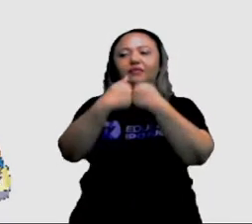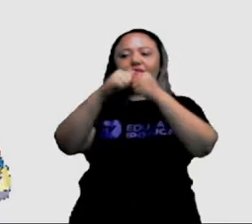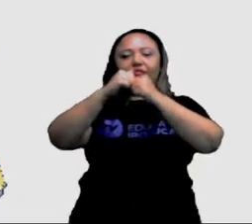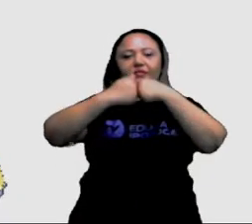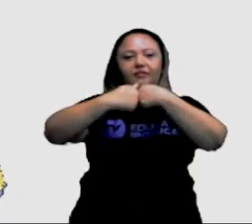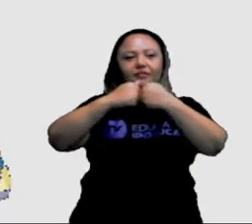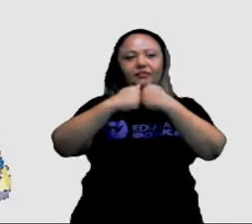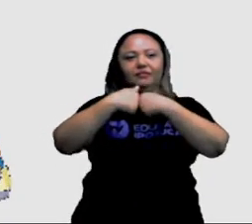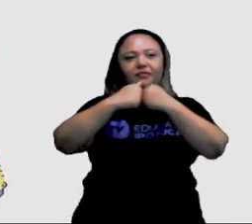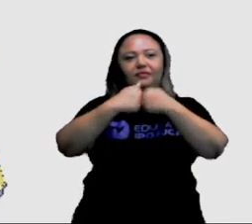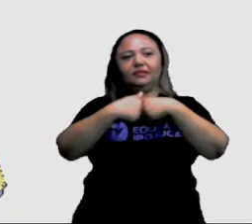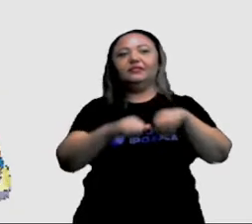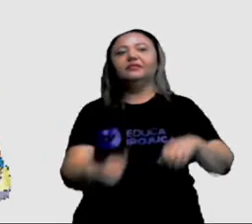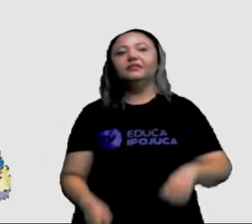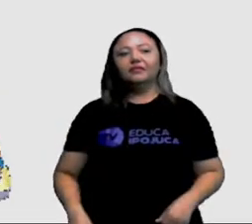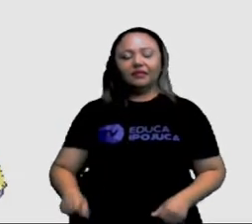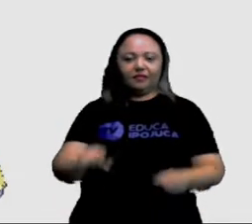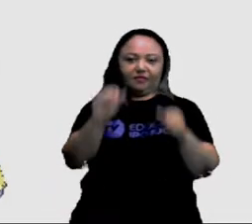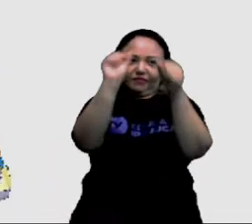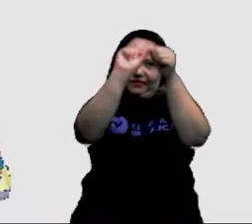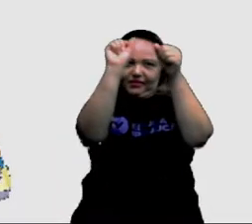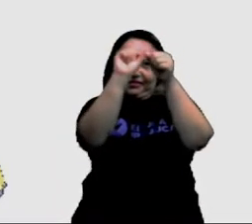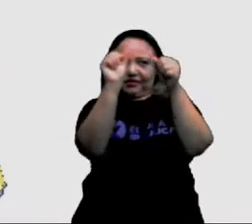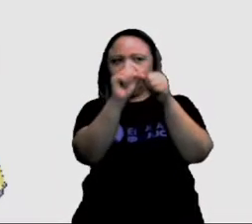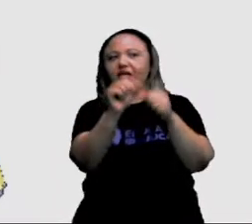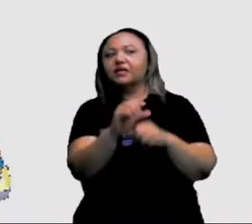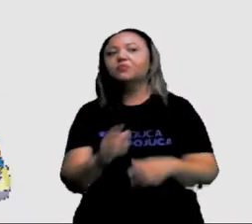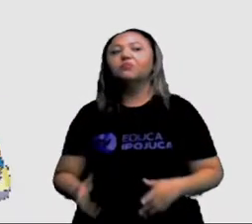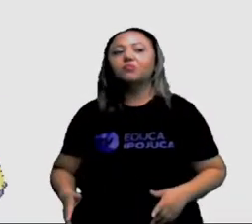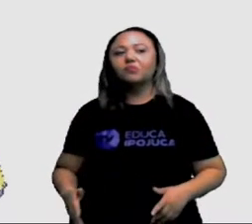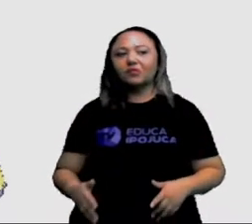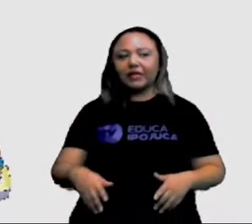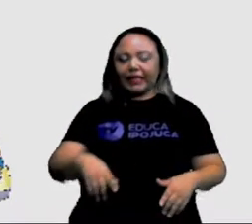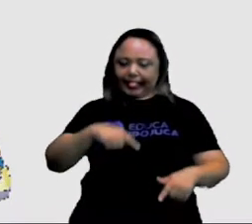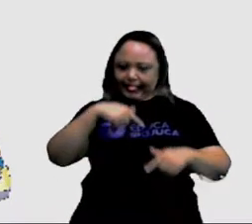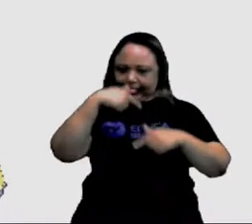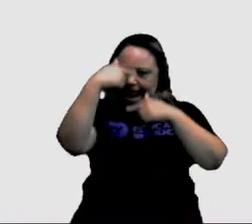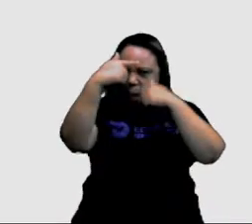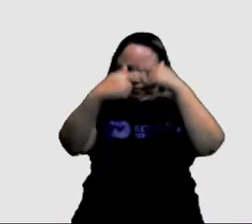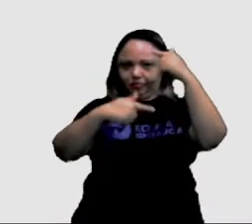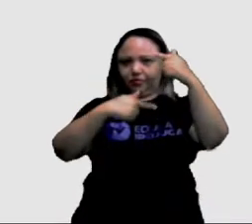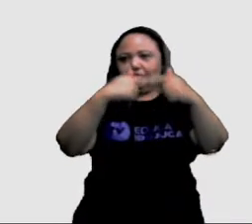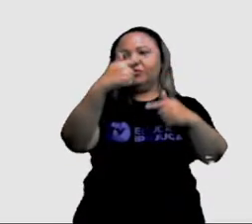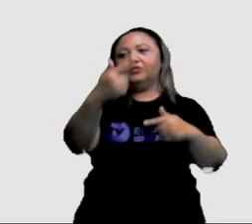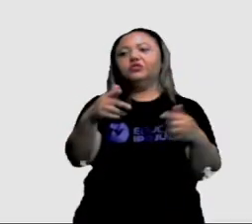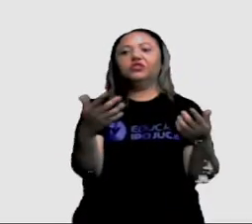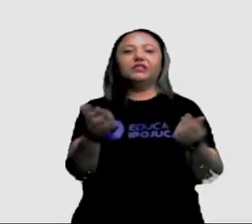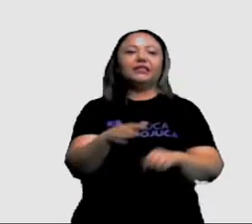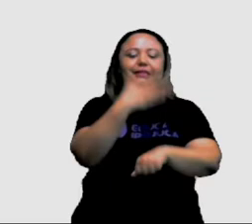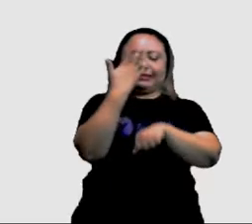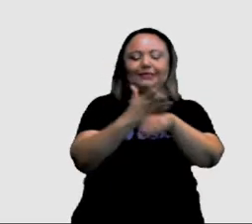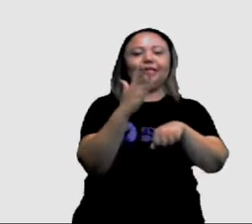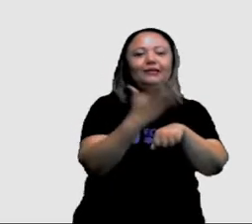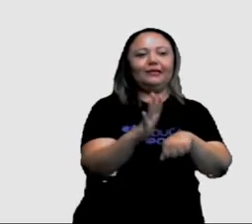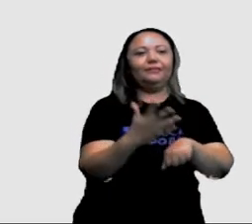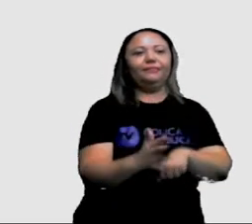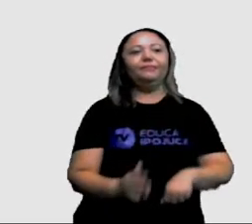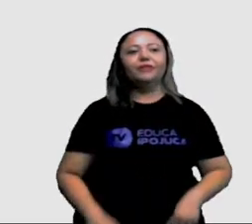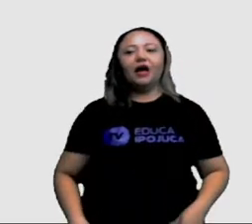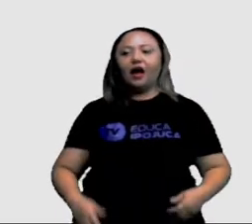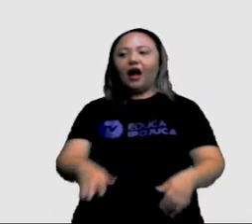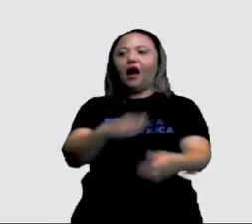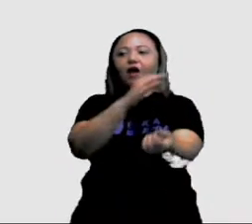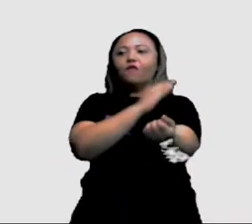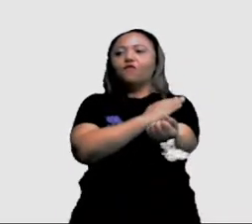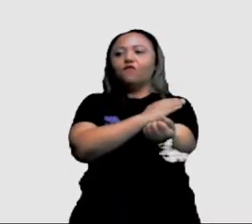fazer, né? Pra, principalmente nos momentos pós e pré-treino. A